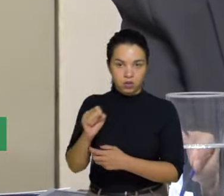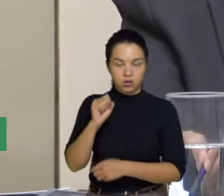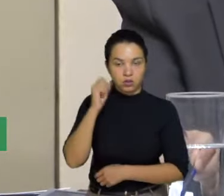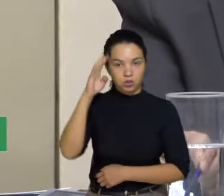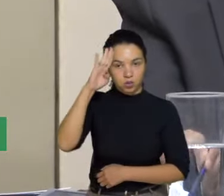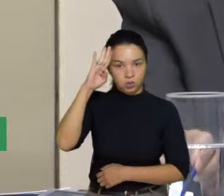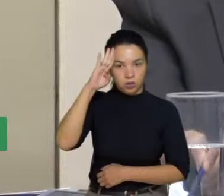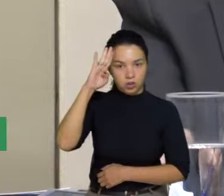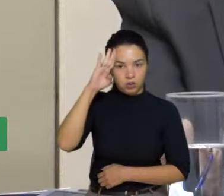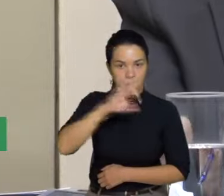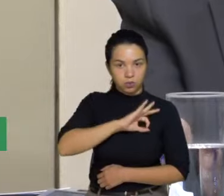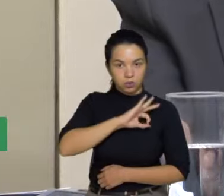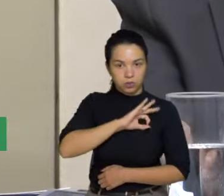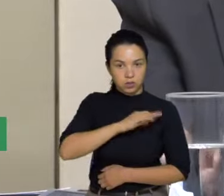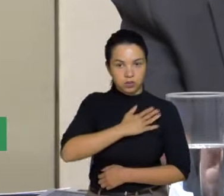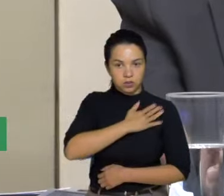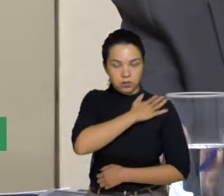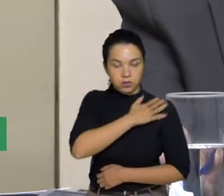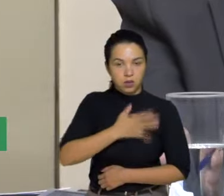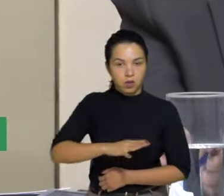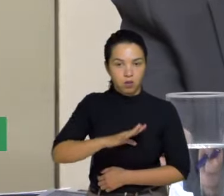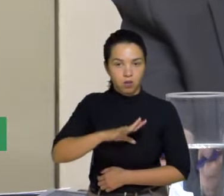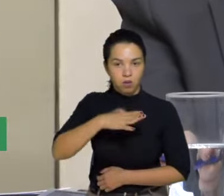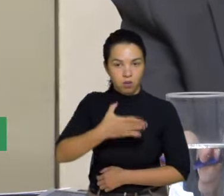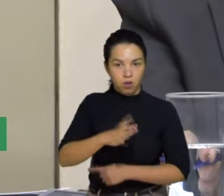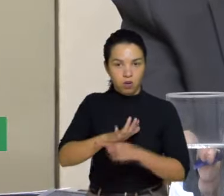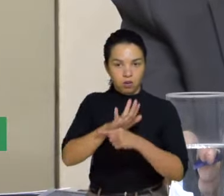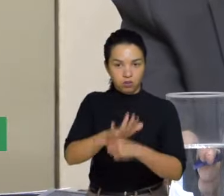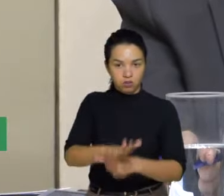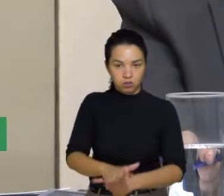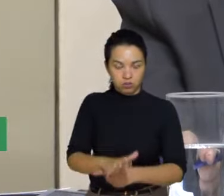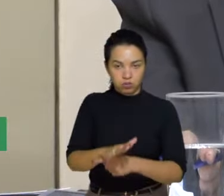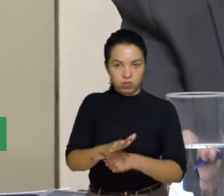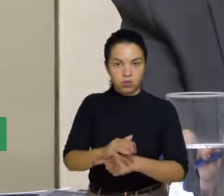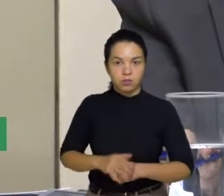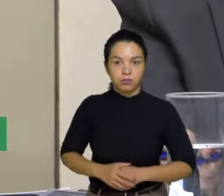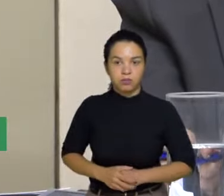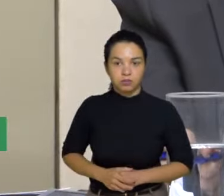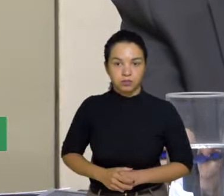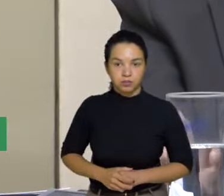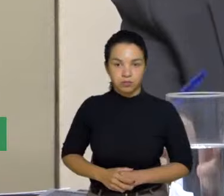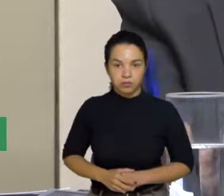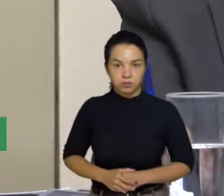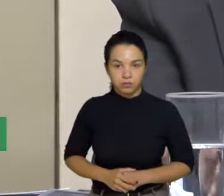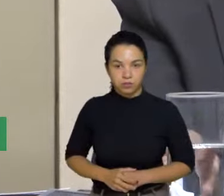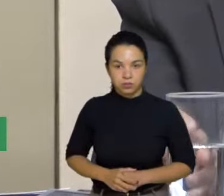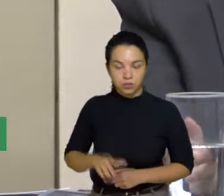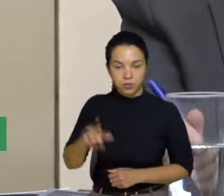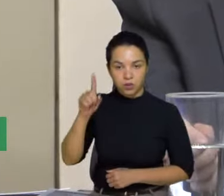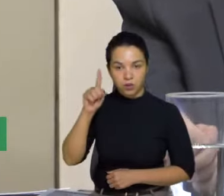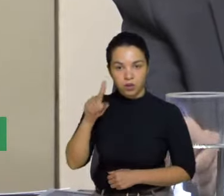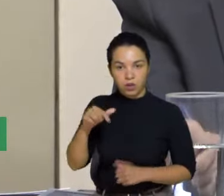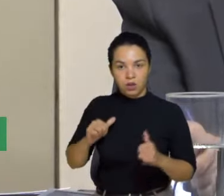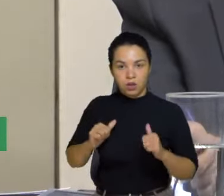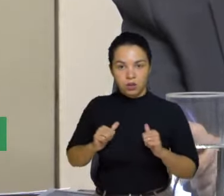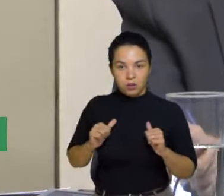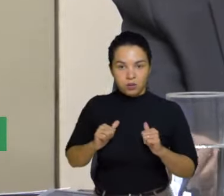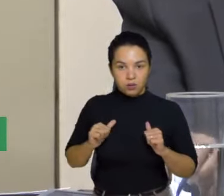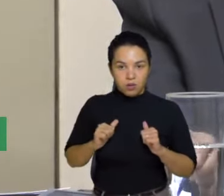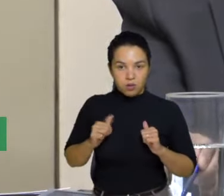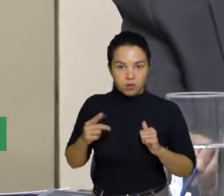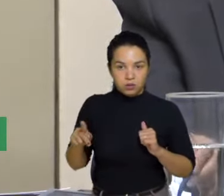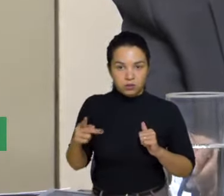Militar, pelo ato de bravura realizado no atendimento de ocorrência policial realizada durante sua folga no